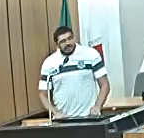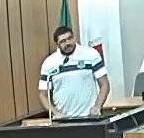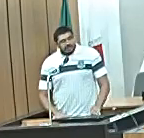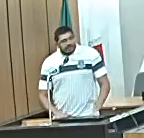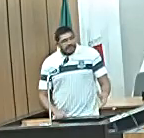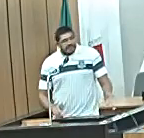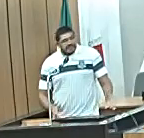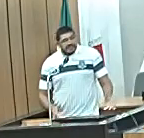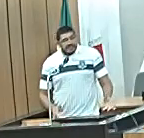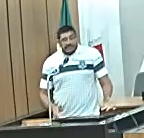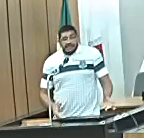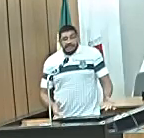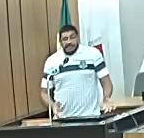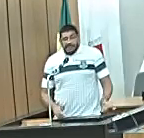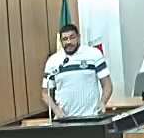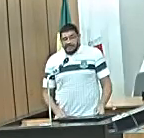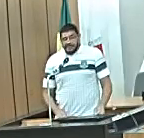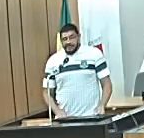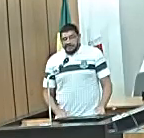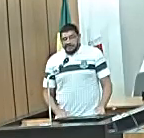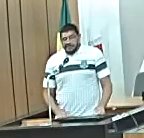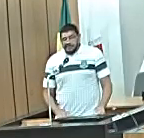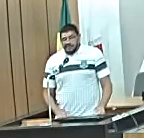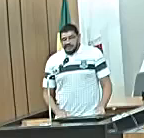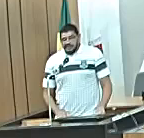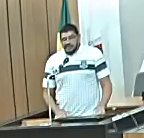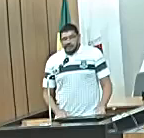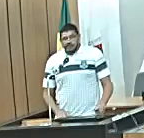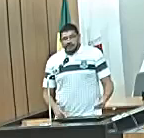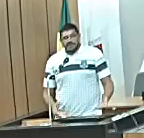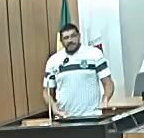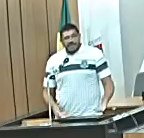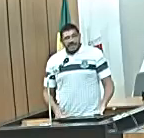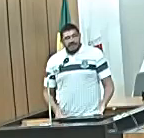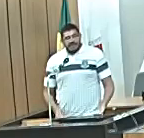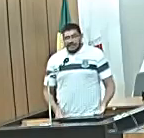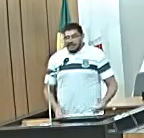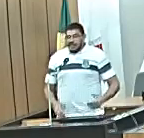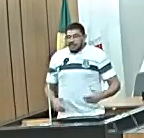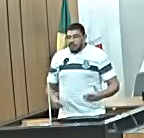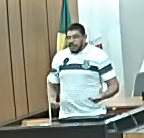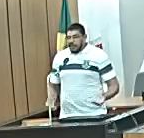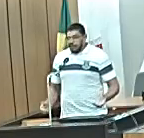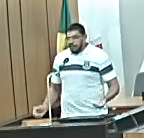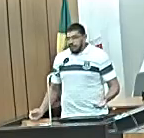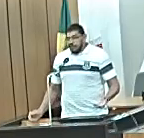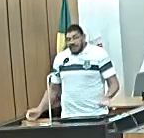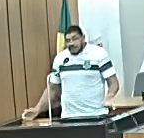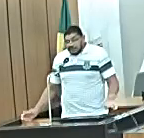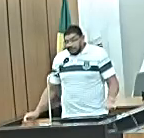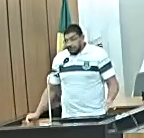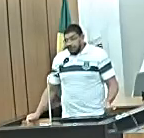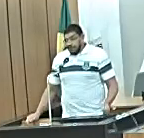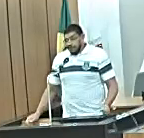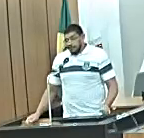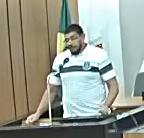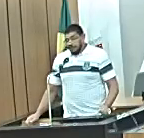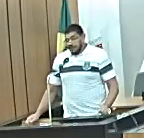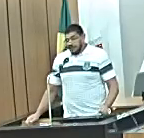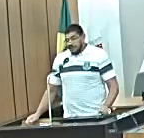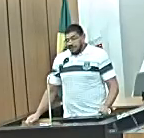só trazia deveres não nos contemplava em nenhum benefício assim fica